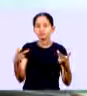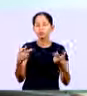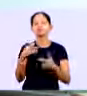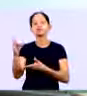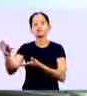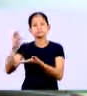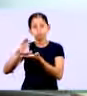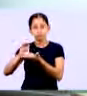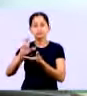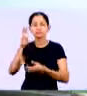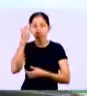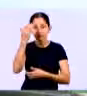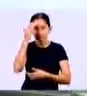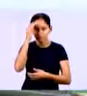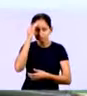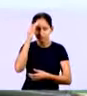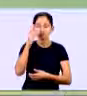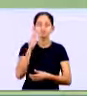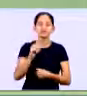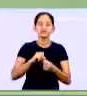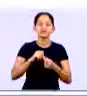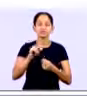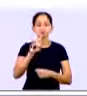faz uso deles, tá?